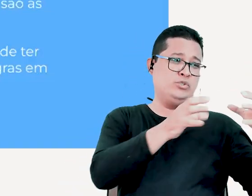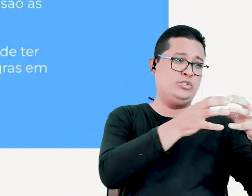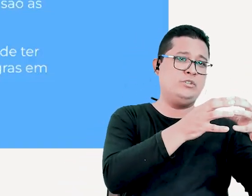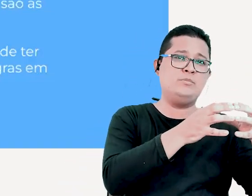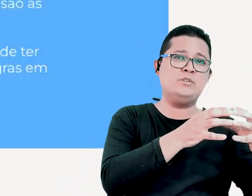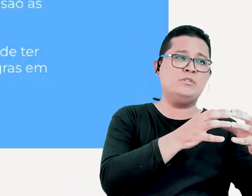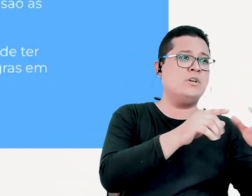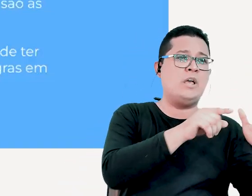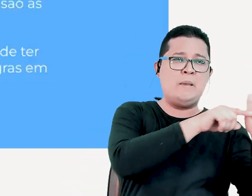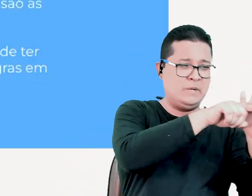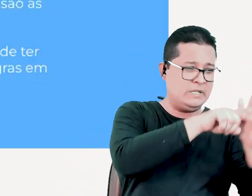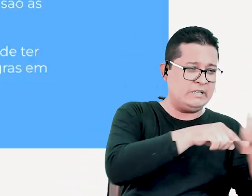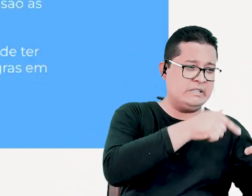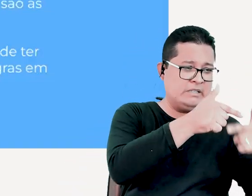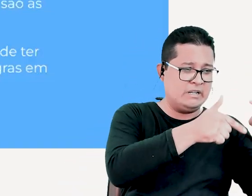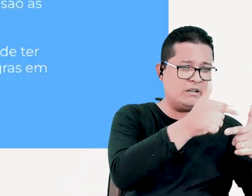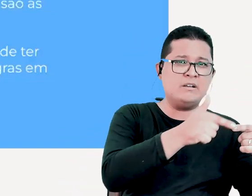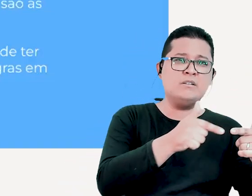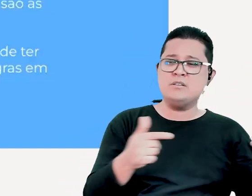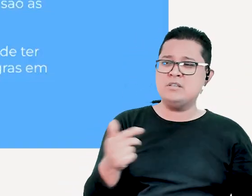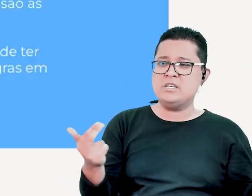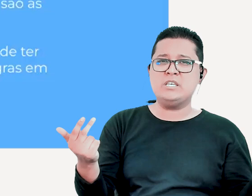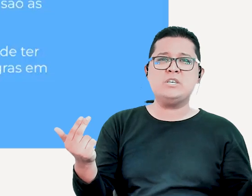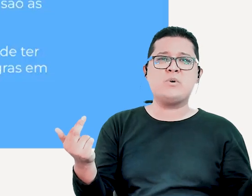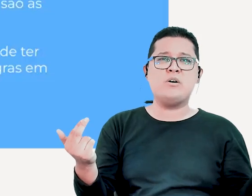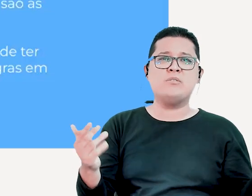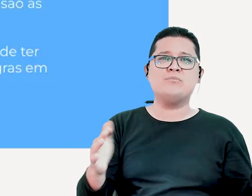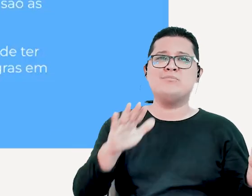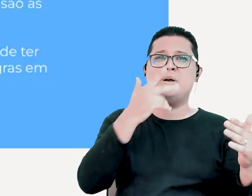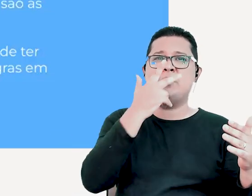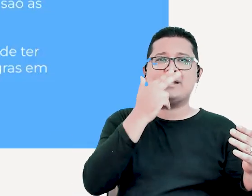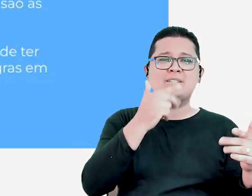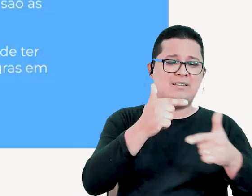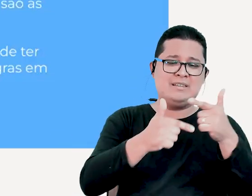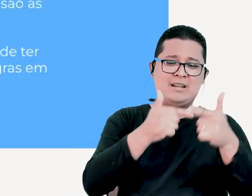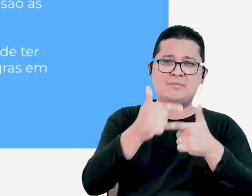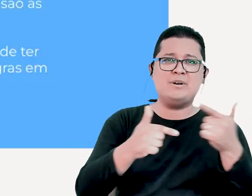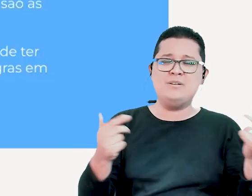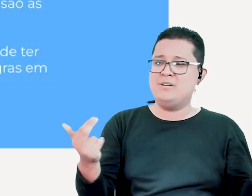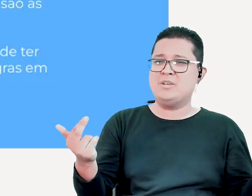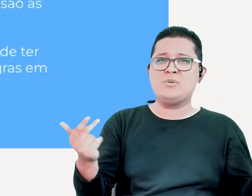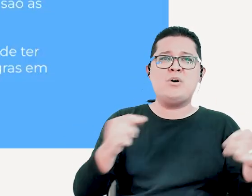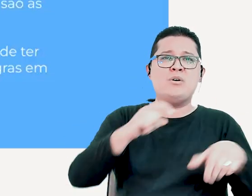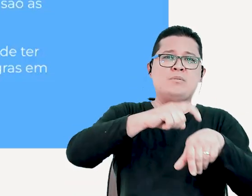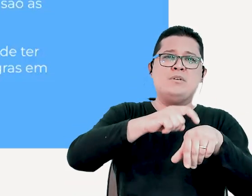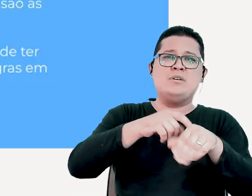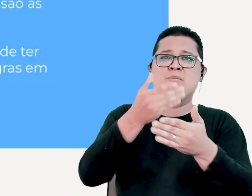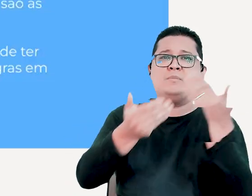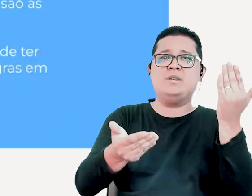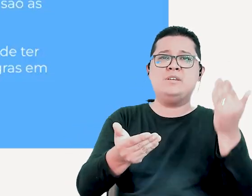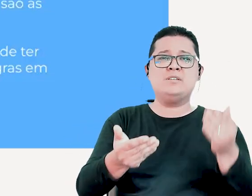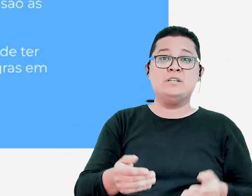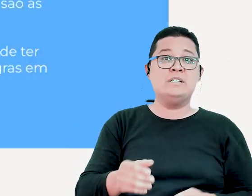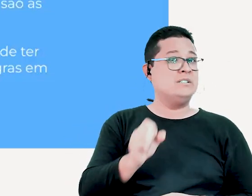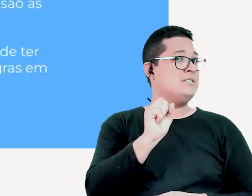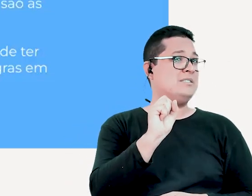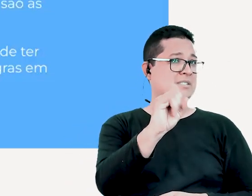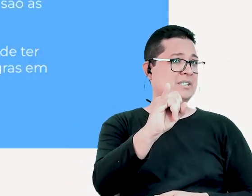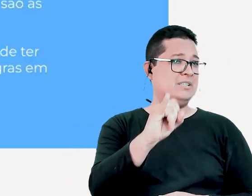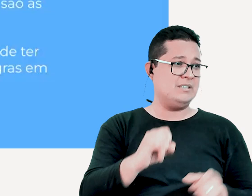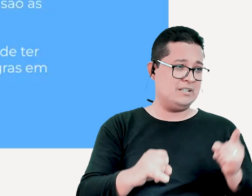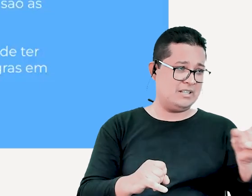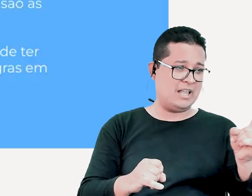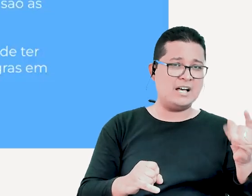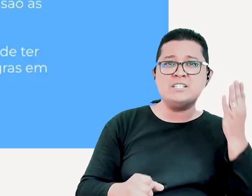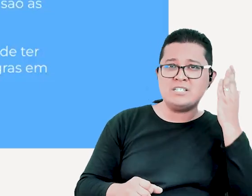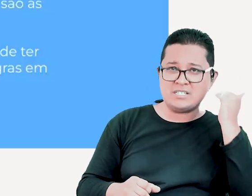esse retrabalho de ter gente fazendo a mesma coisa, né? Então, a partir disso, a gente consegue evitar